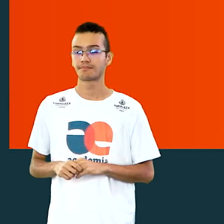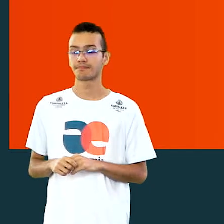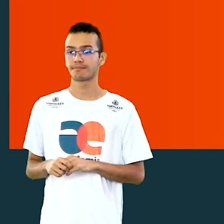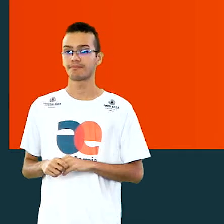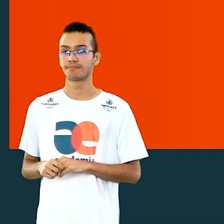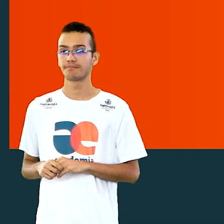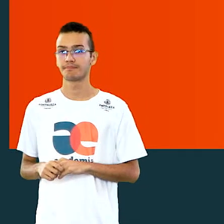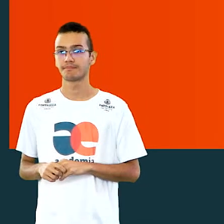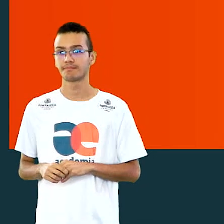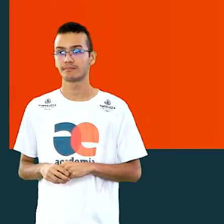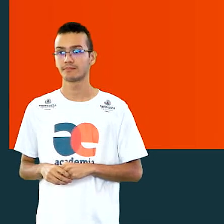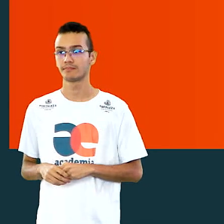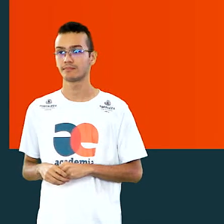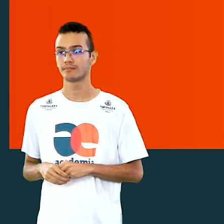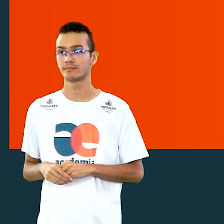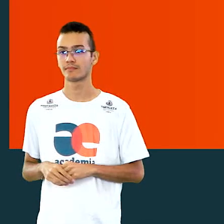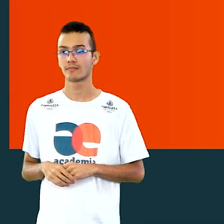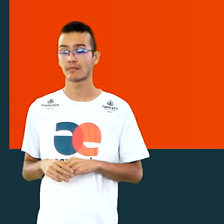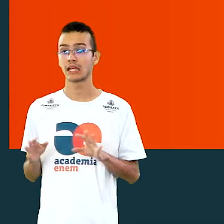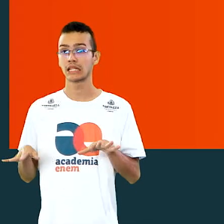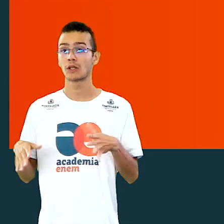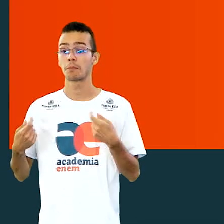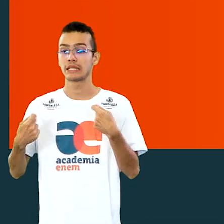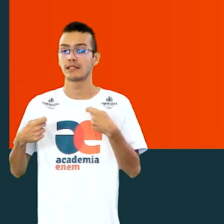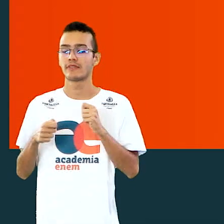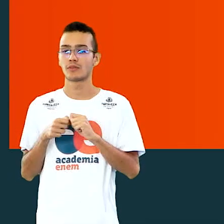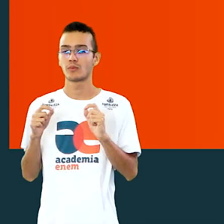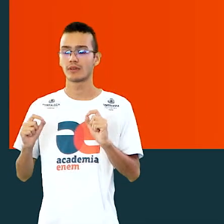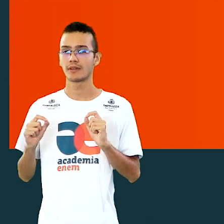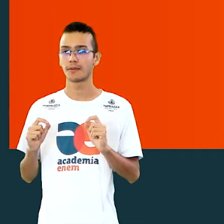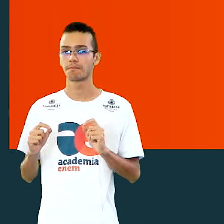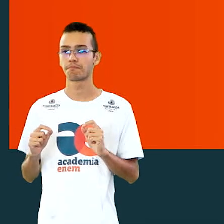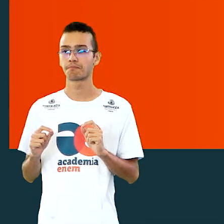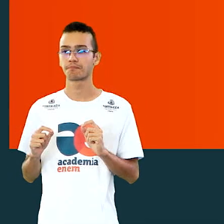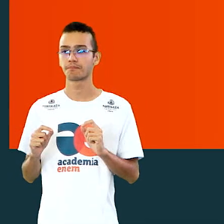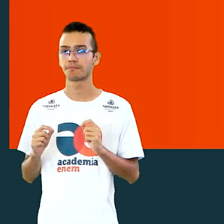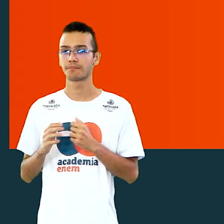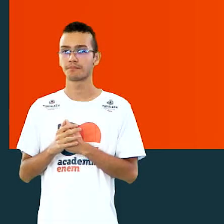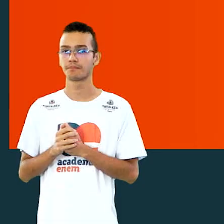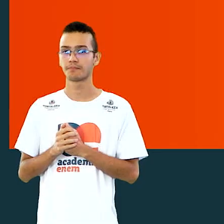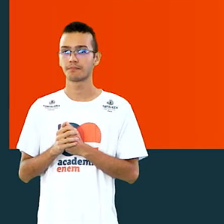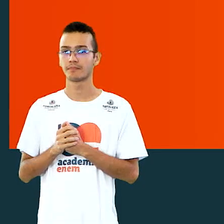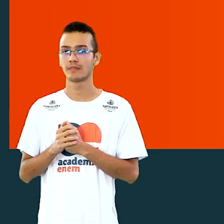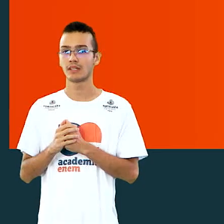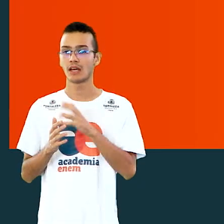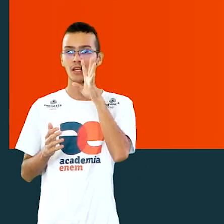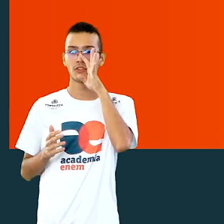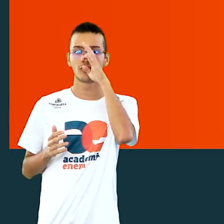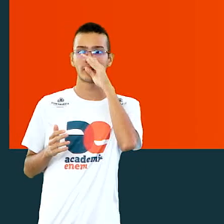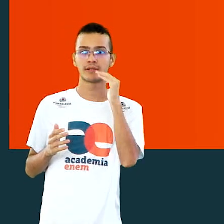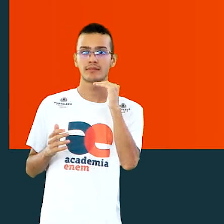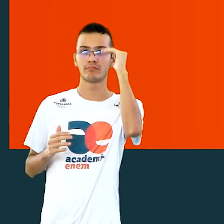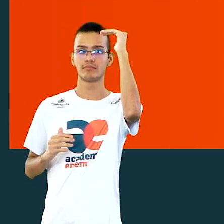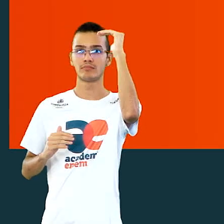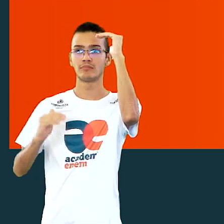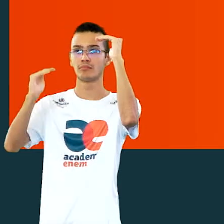Então, o que é que nós precisamos fazer? Aumentar ou diminuir a resistência? Quero